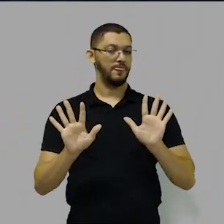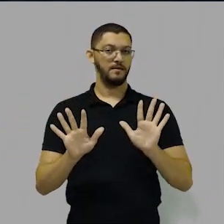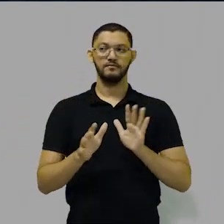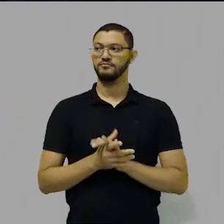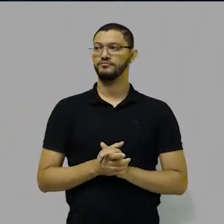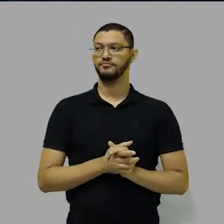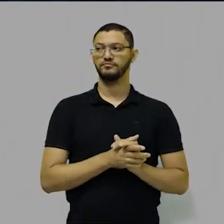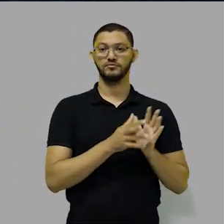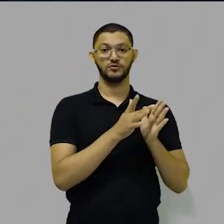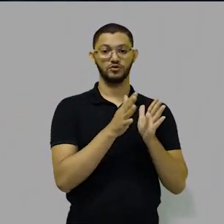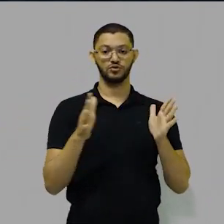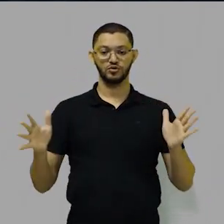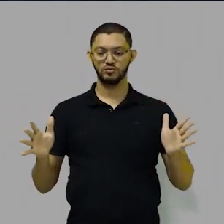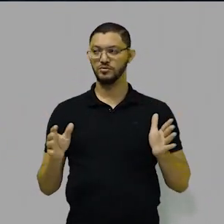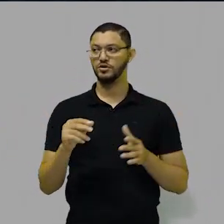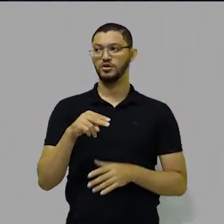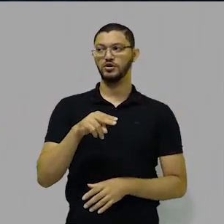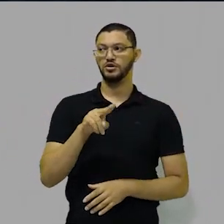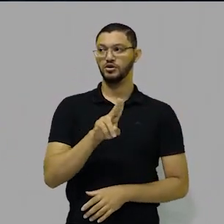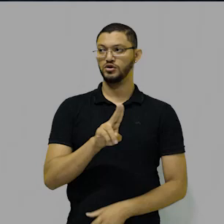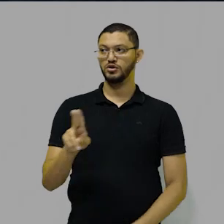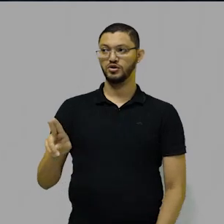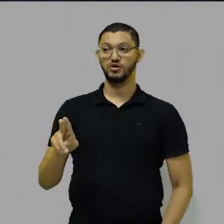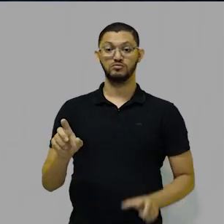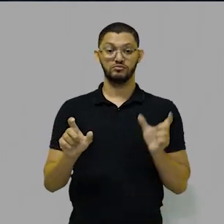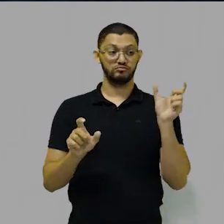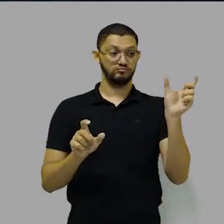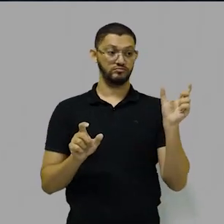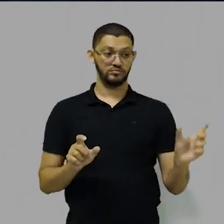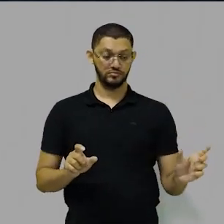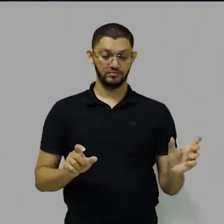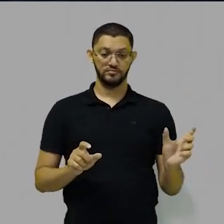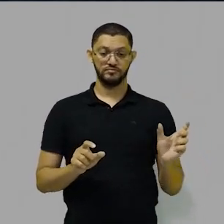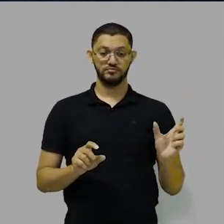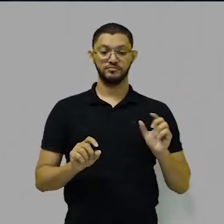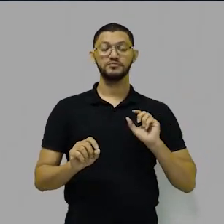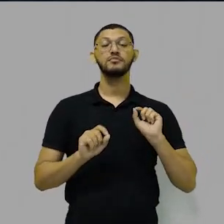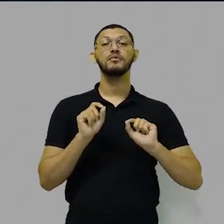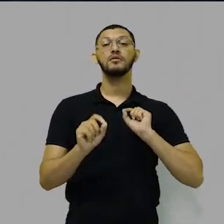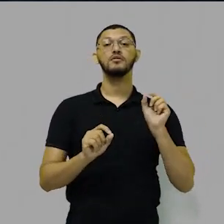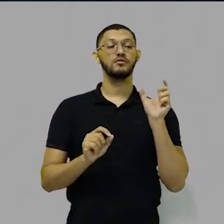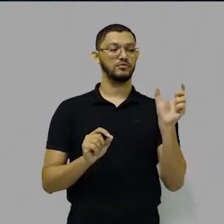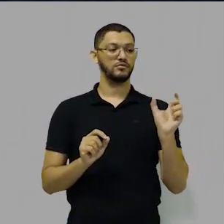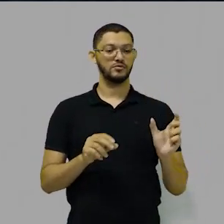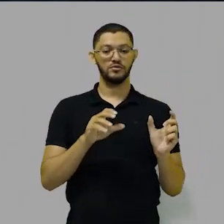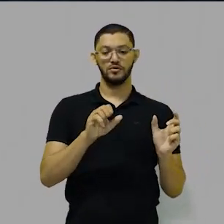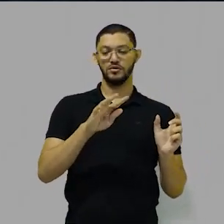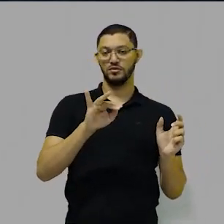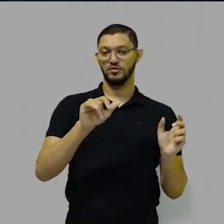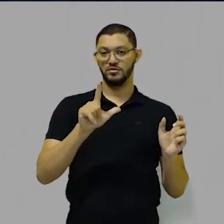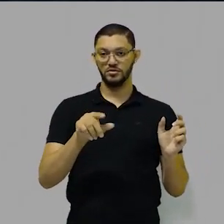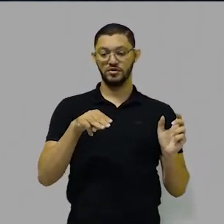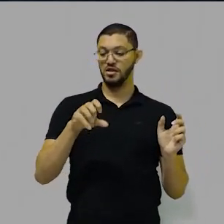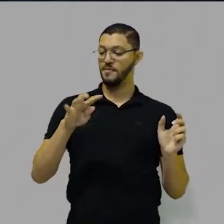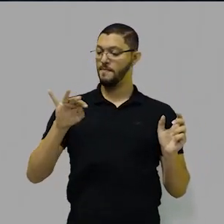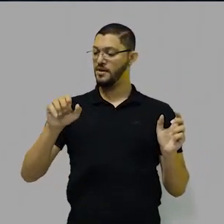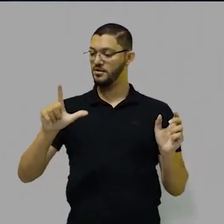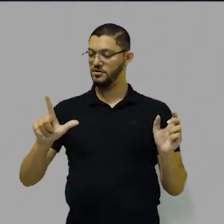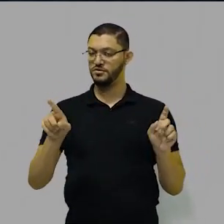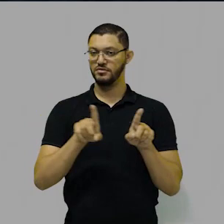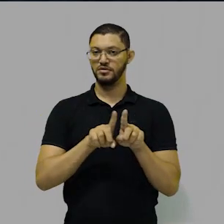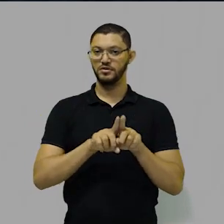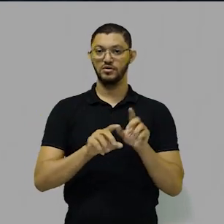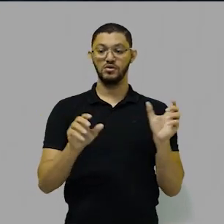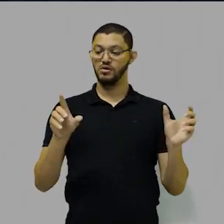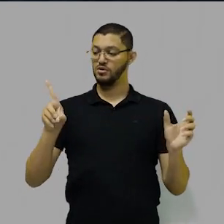É ordem alfabética dos nomes dos radicais. Quem são os radicais? Etil e metil.